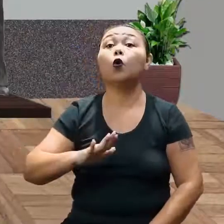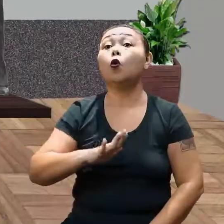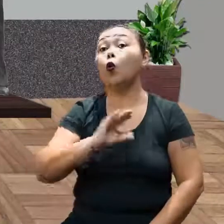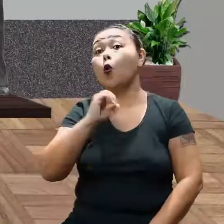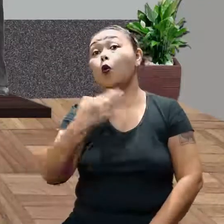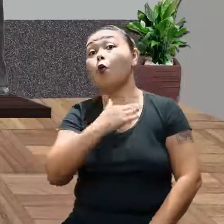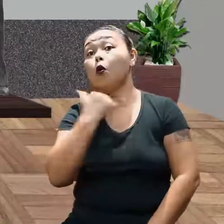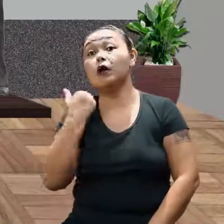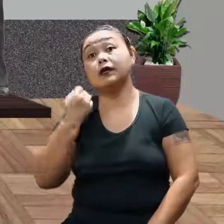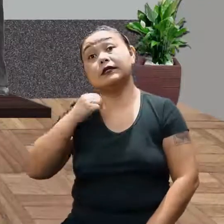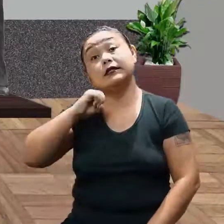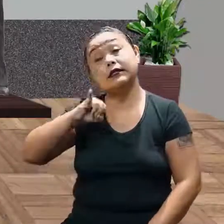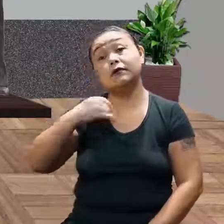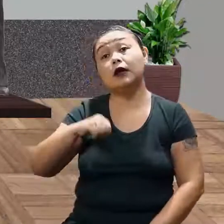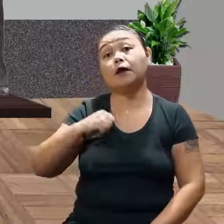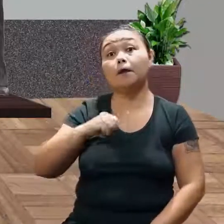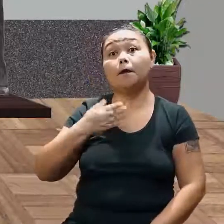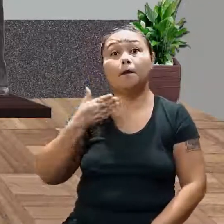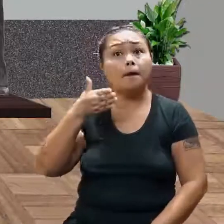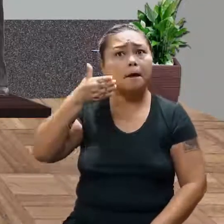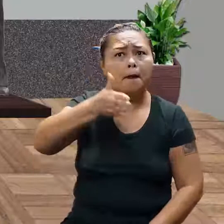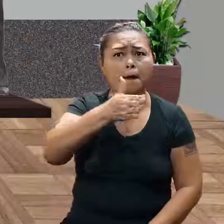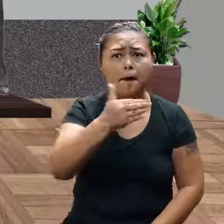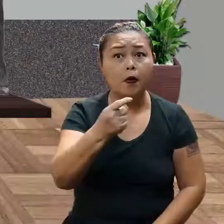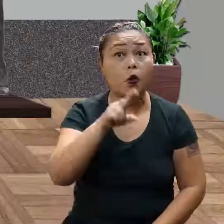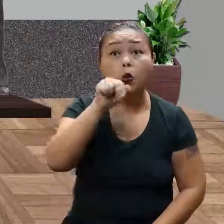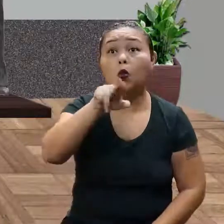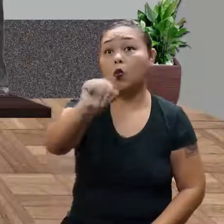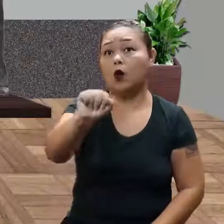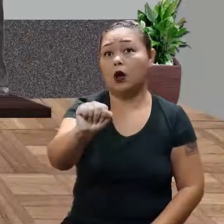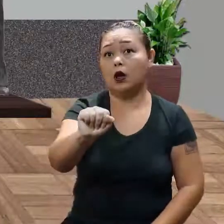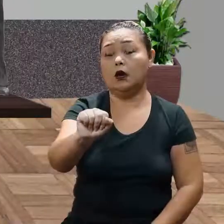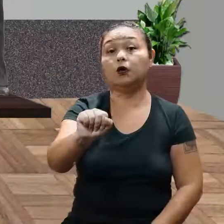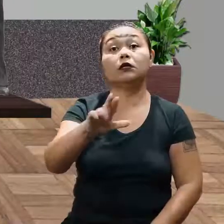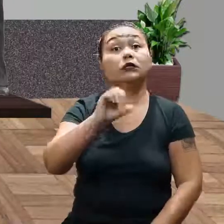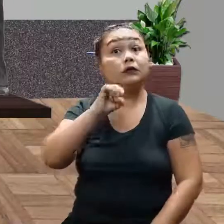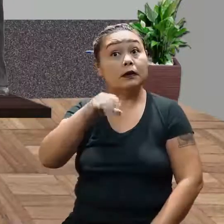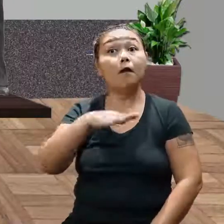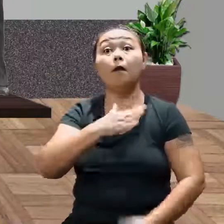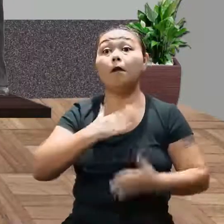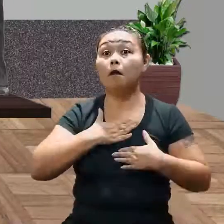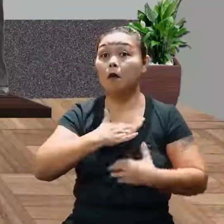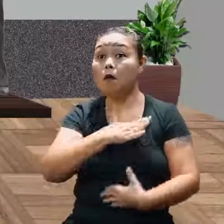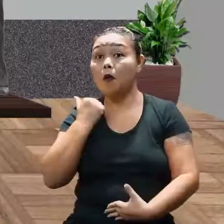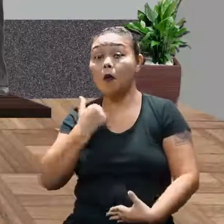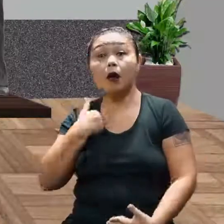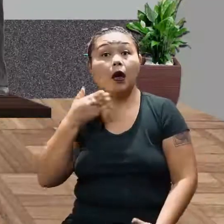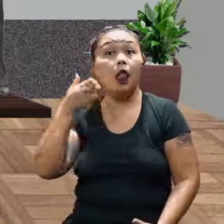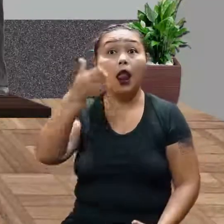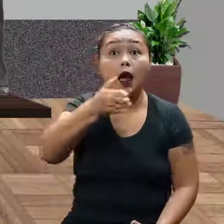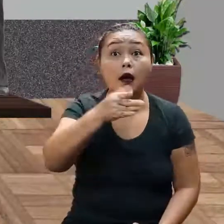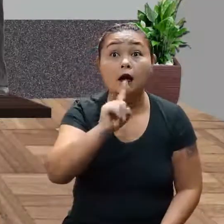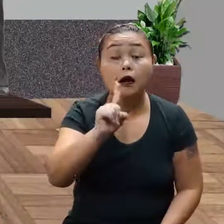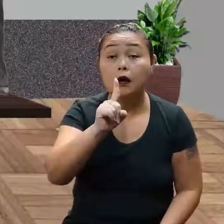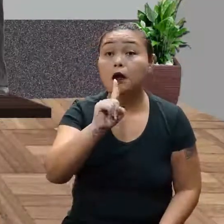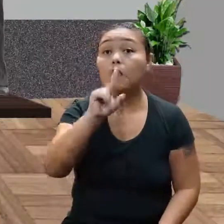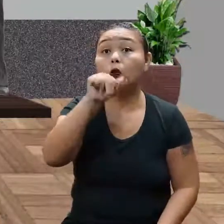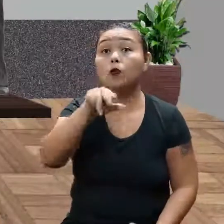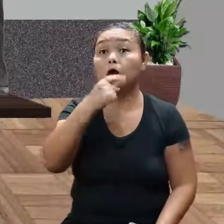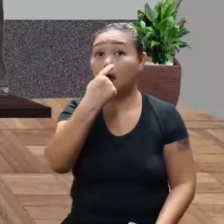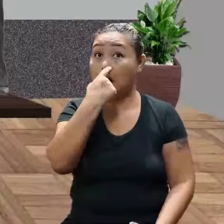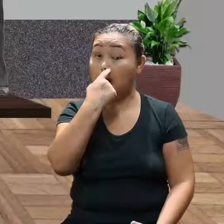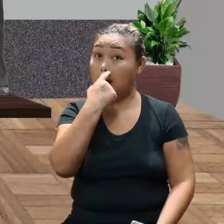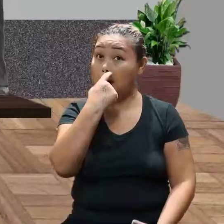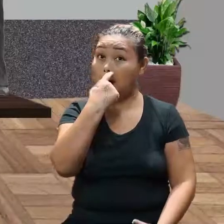preciso for. Matar? Nunca. Morrer se preciso for, matar nunca. Ele vem com essa filosofia